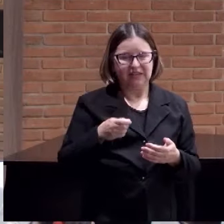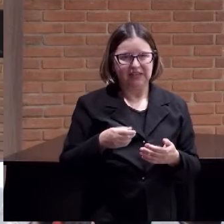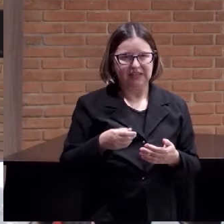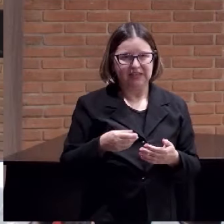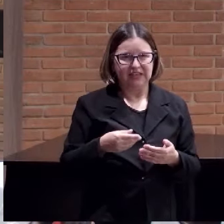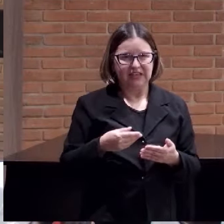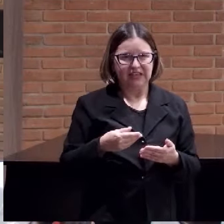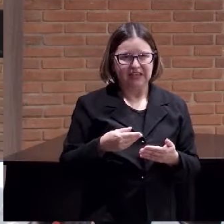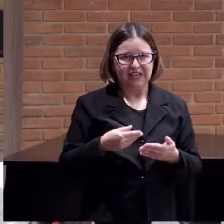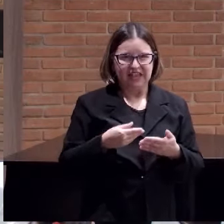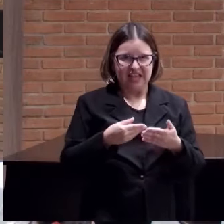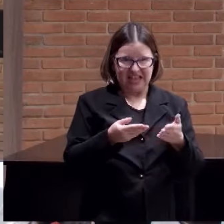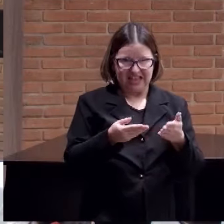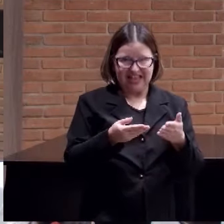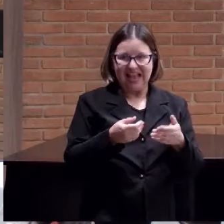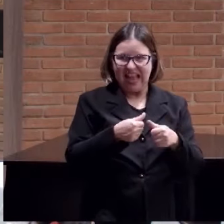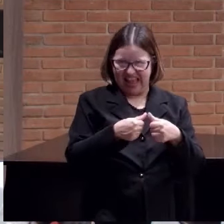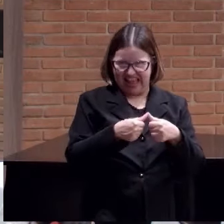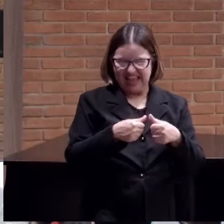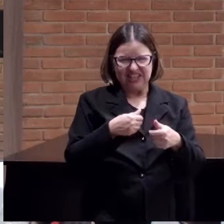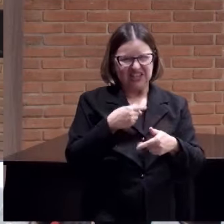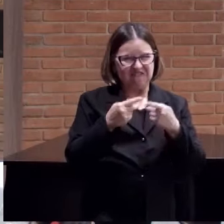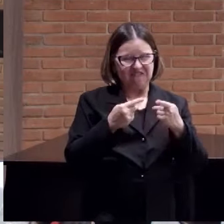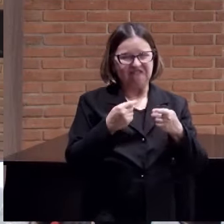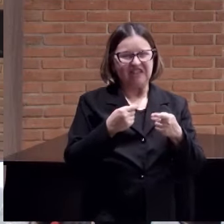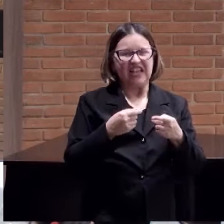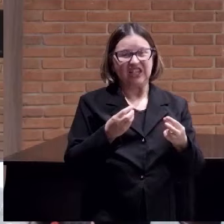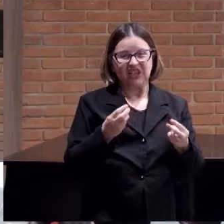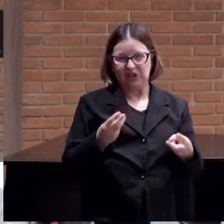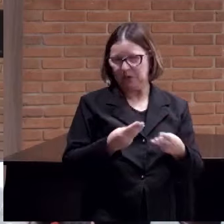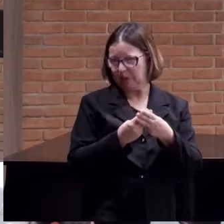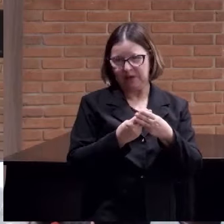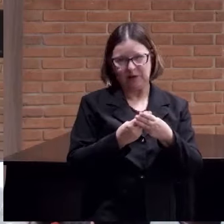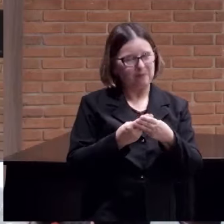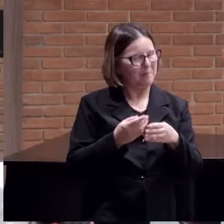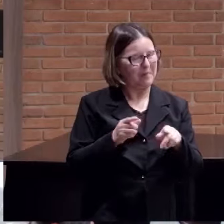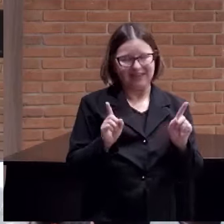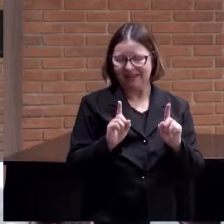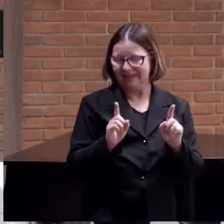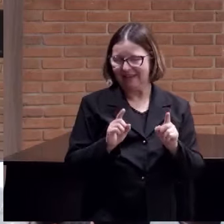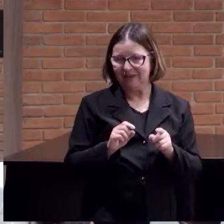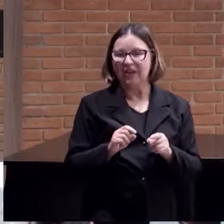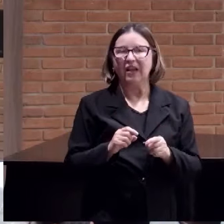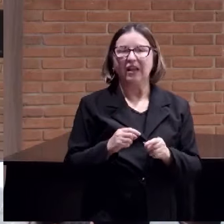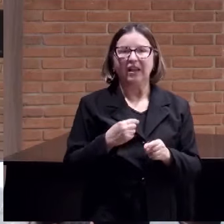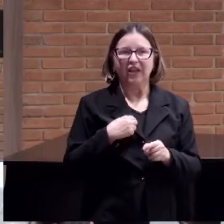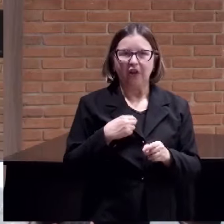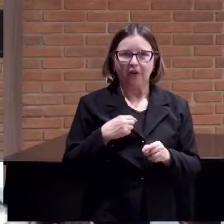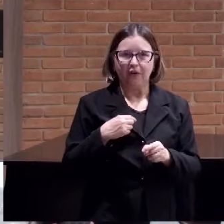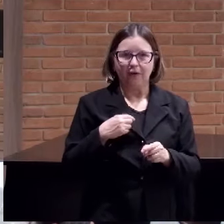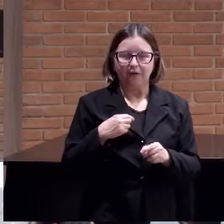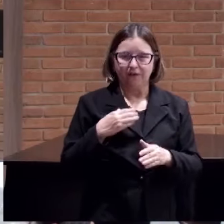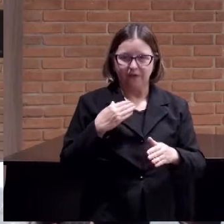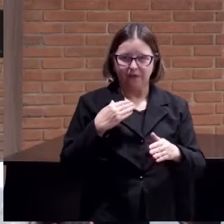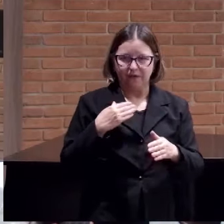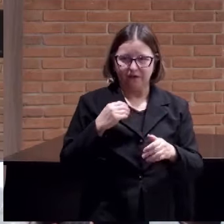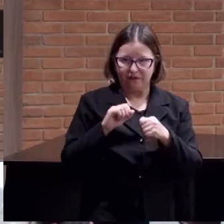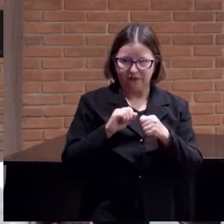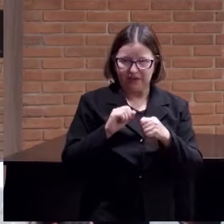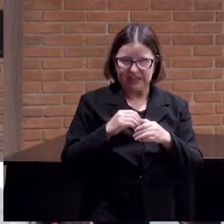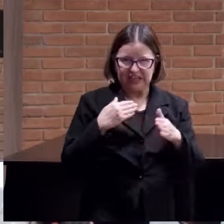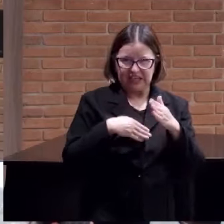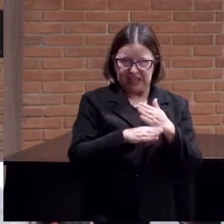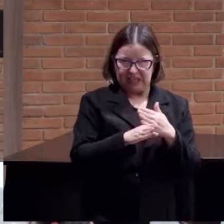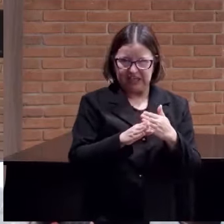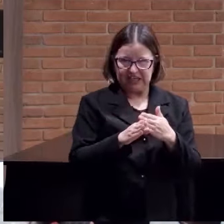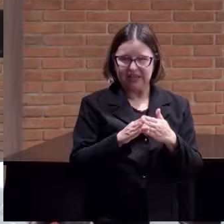se declaram judeus e não são, mas mentem, eis que os farei vir e prostrar-se aos teus pés e conhecer